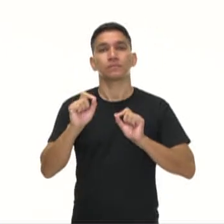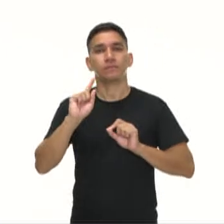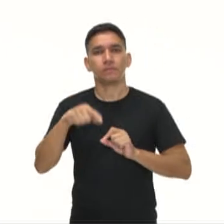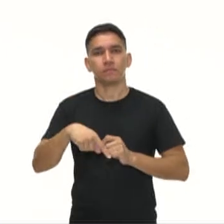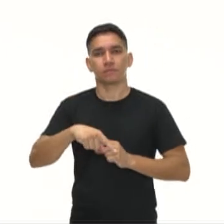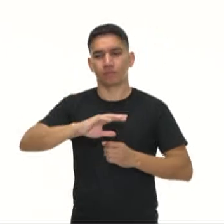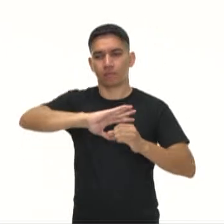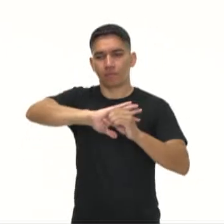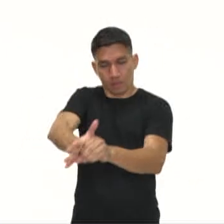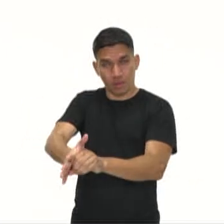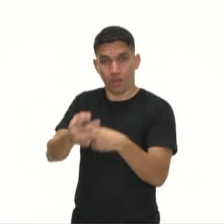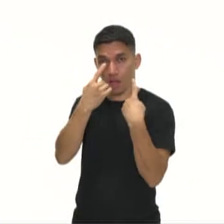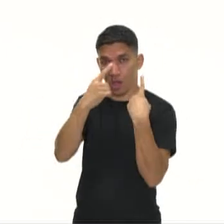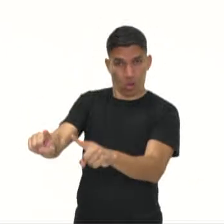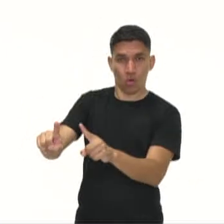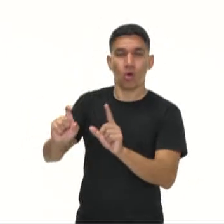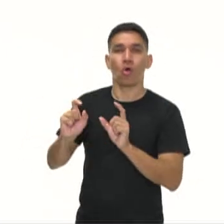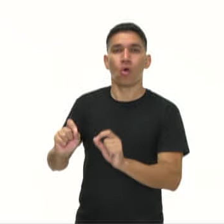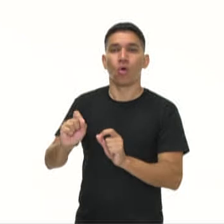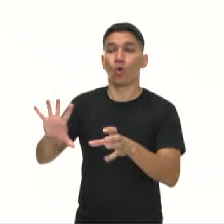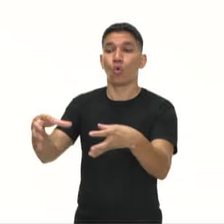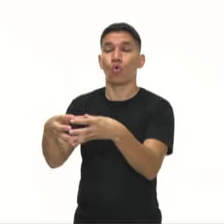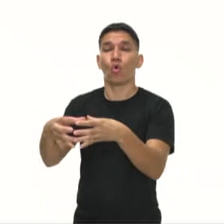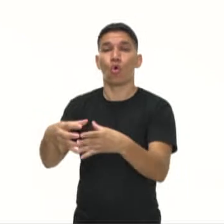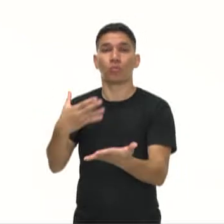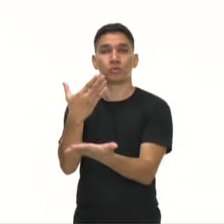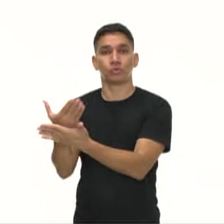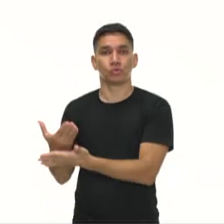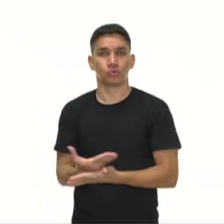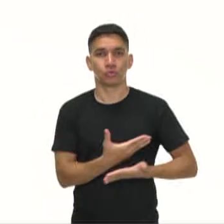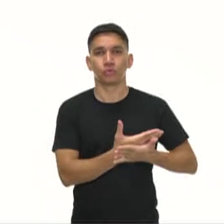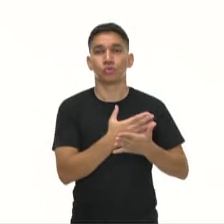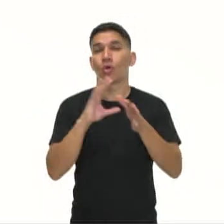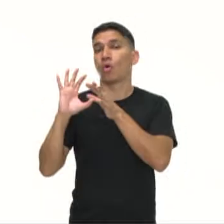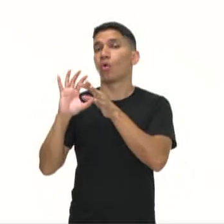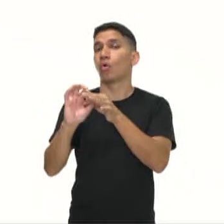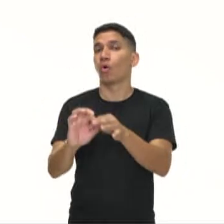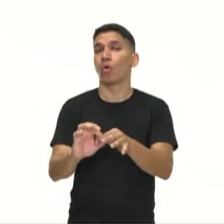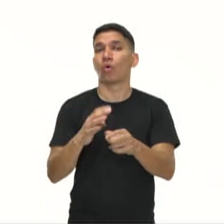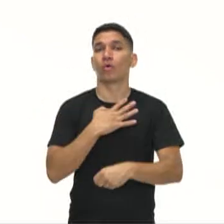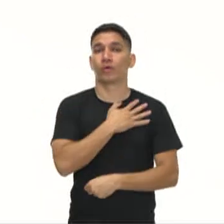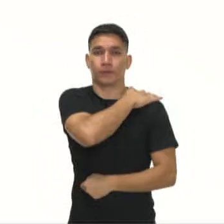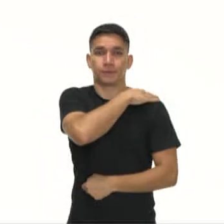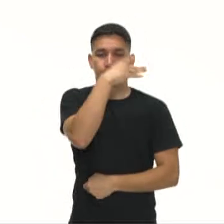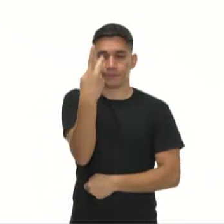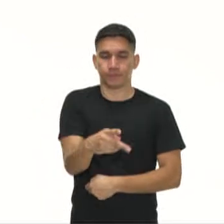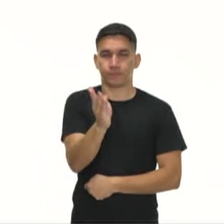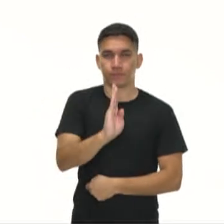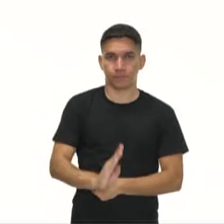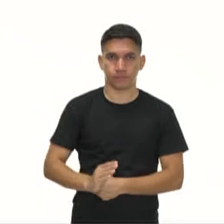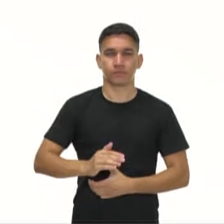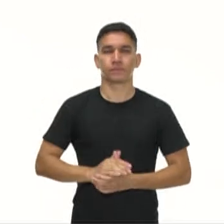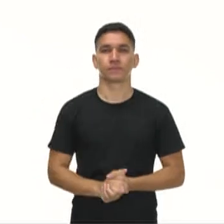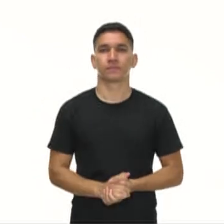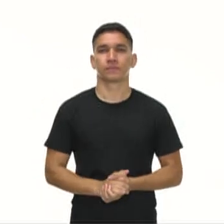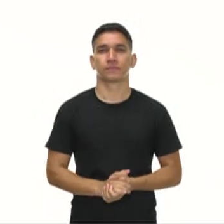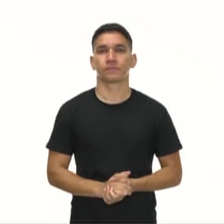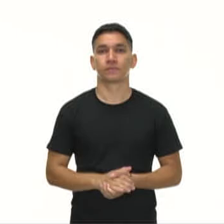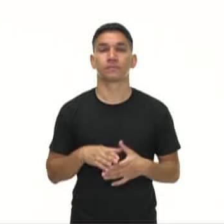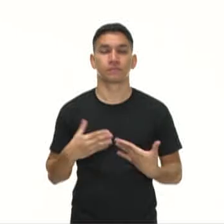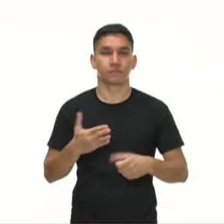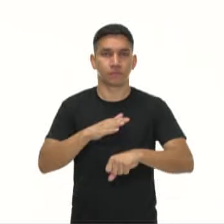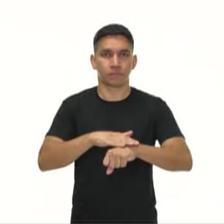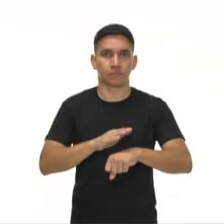repressão violenta contra um protesto de estudantes no contexto da ditadura militar do Brasil, certo? Então, o